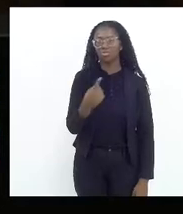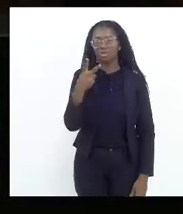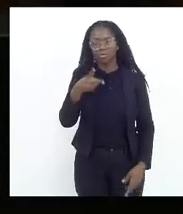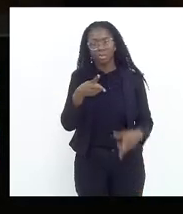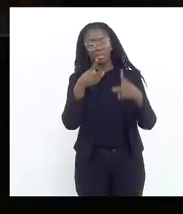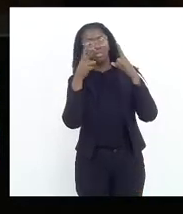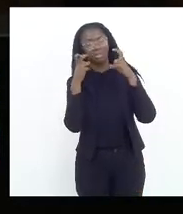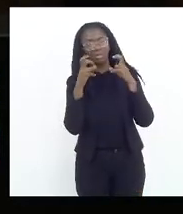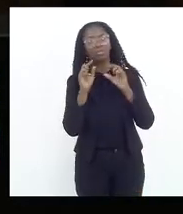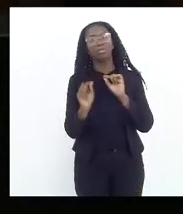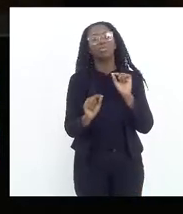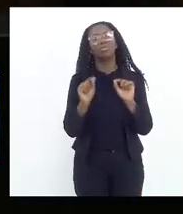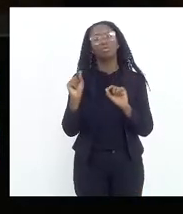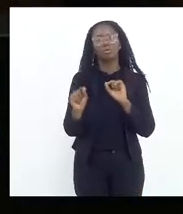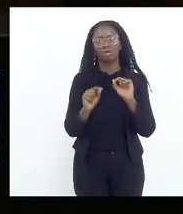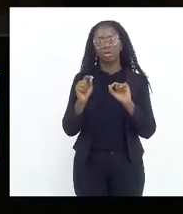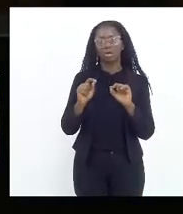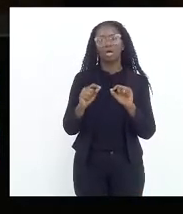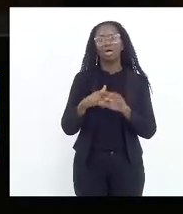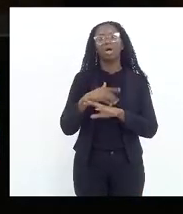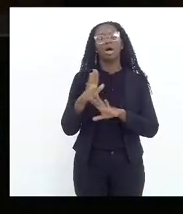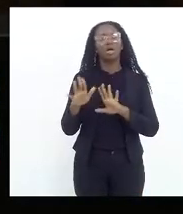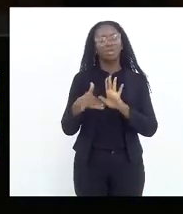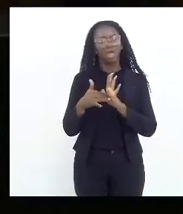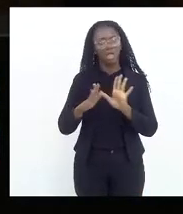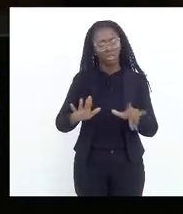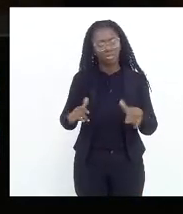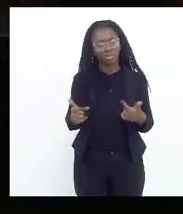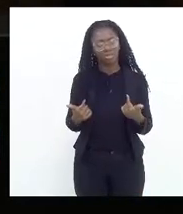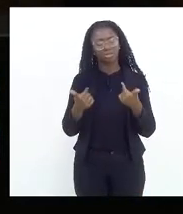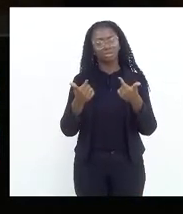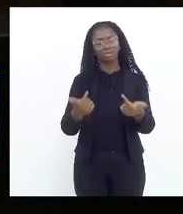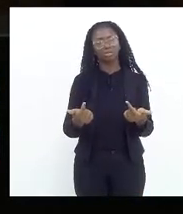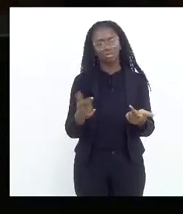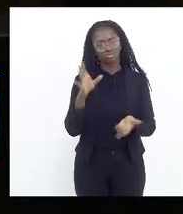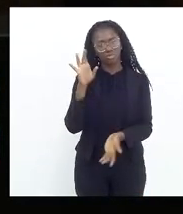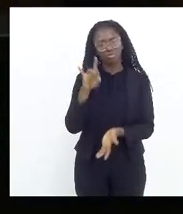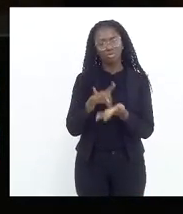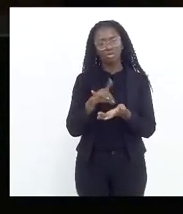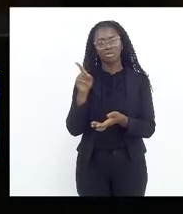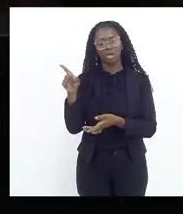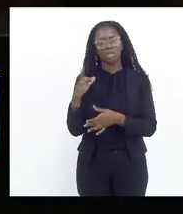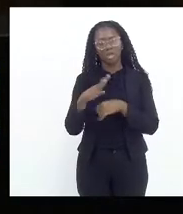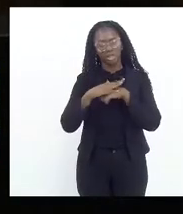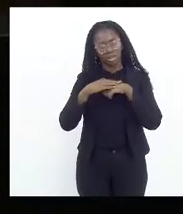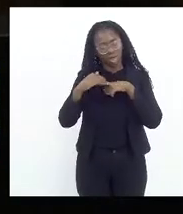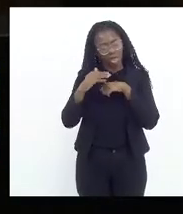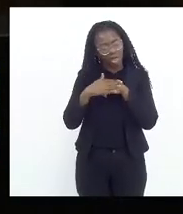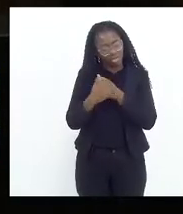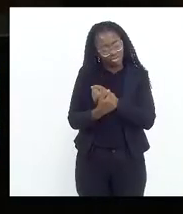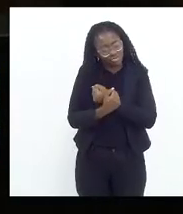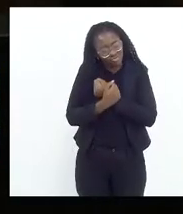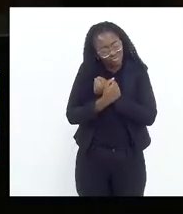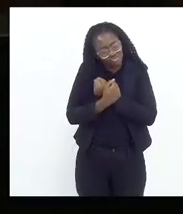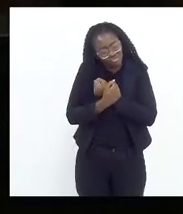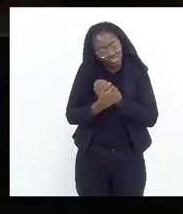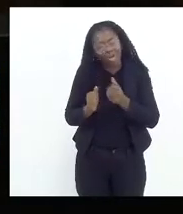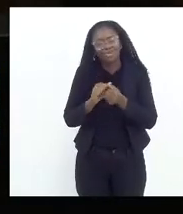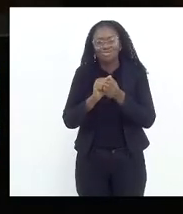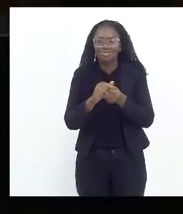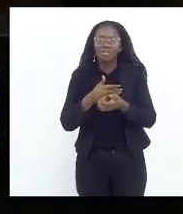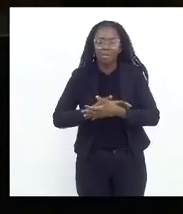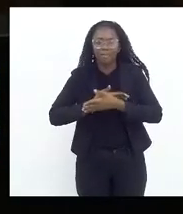deputados, toda uma ação concreta com esse elemento afetivo junto aos bebês. Os bebês